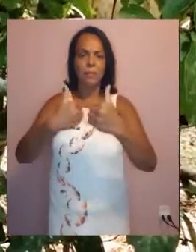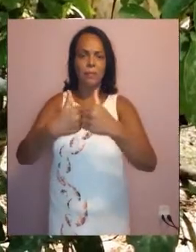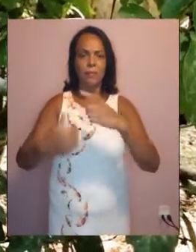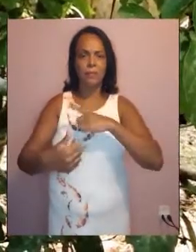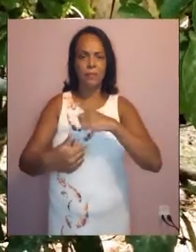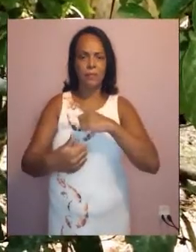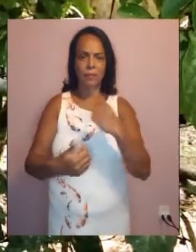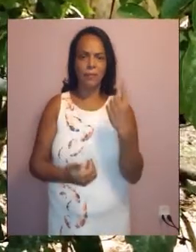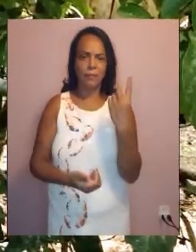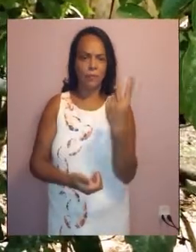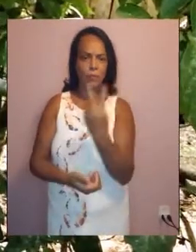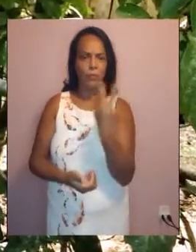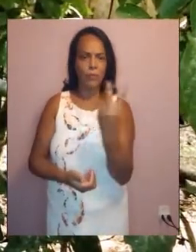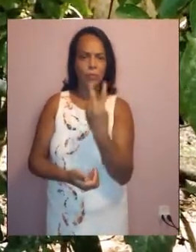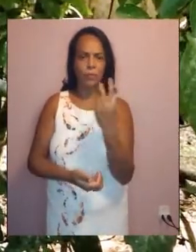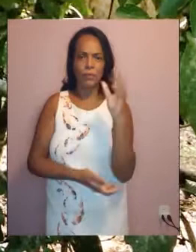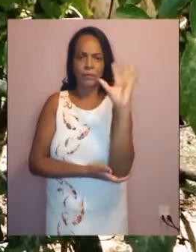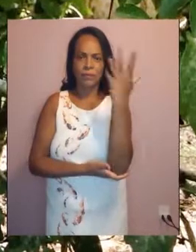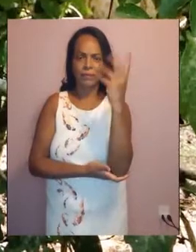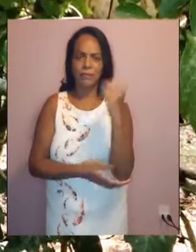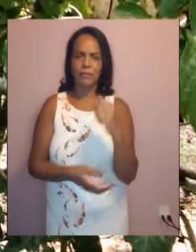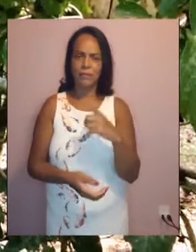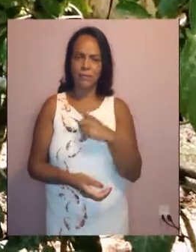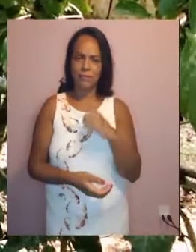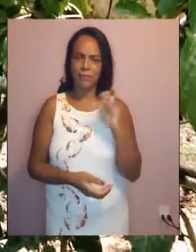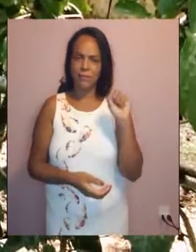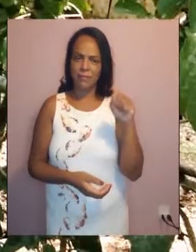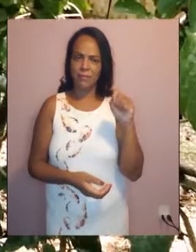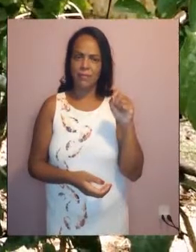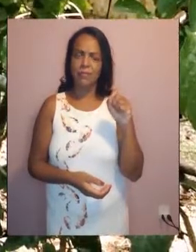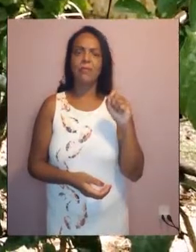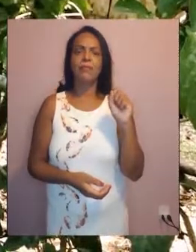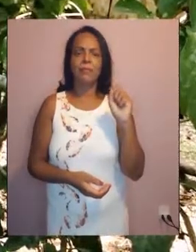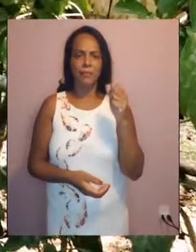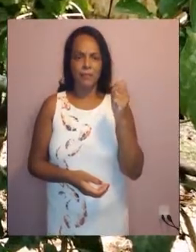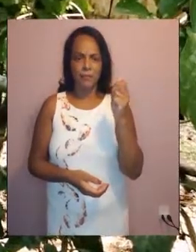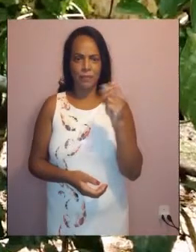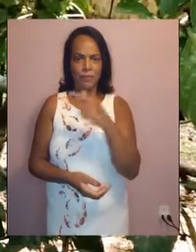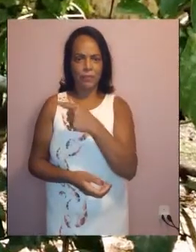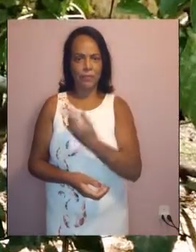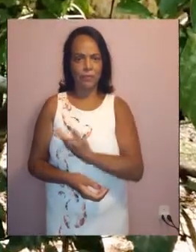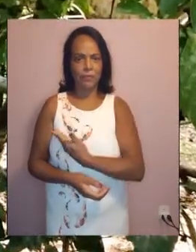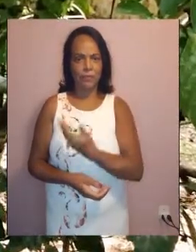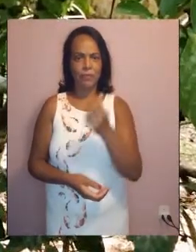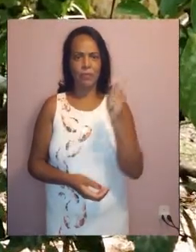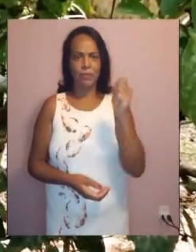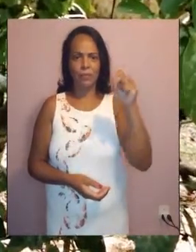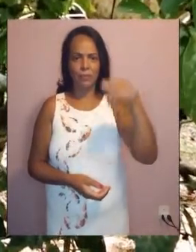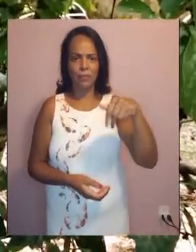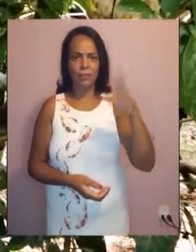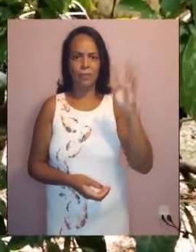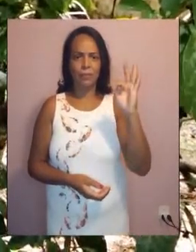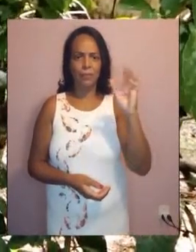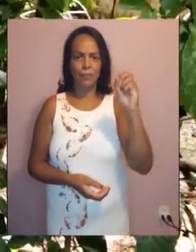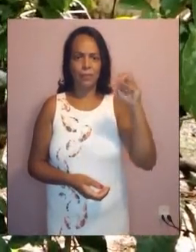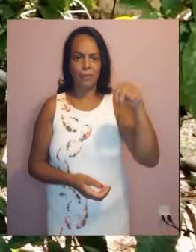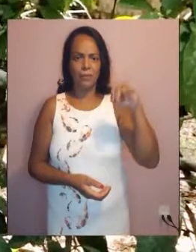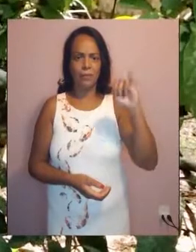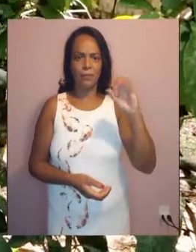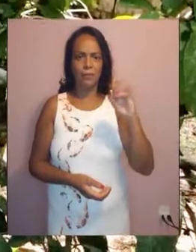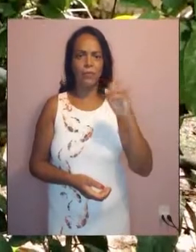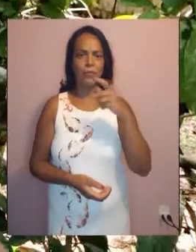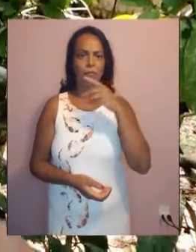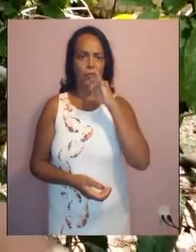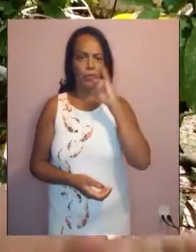por perto tem. Então não dá para tu me mostrar, não? Ele disse: não dá, vamos aqui que logo mais a gente vai